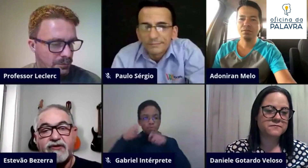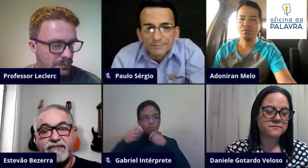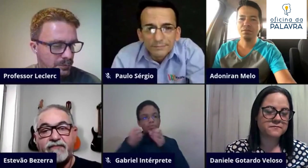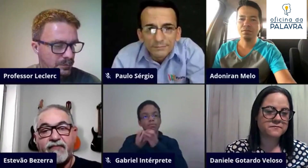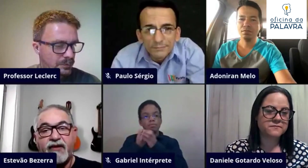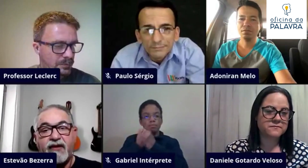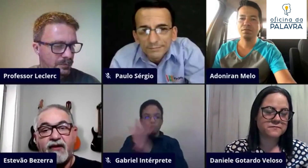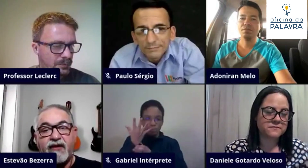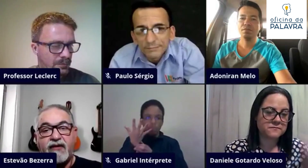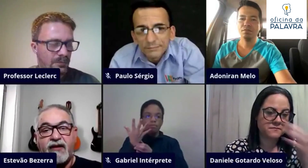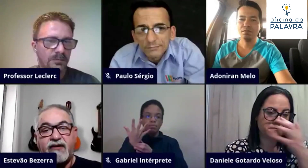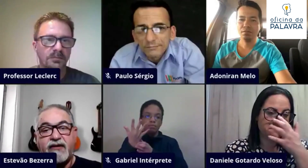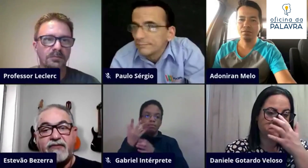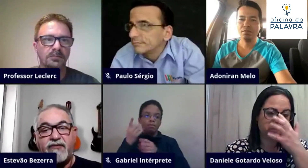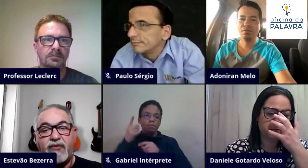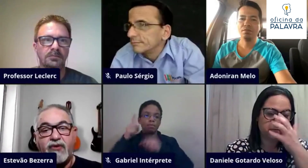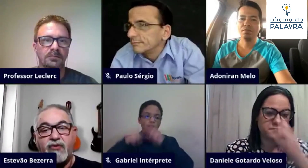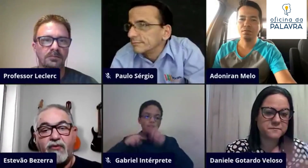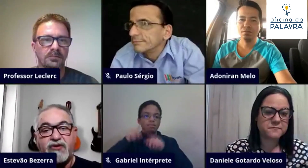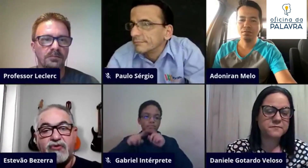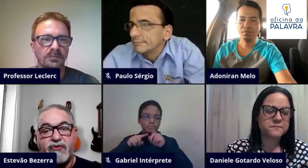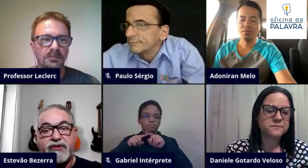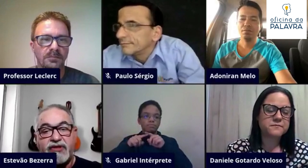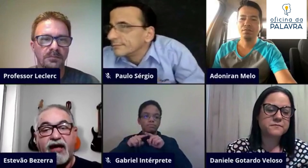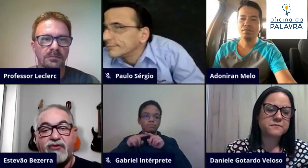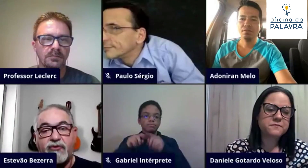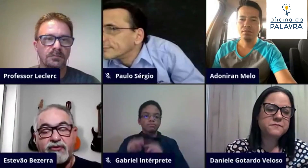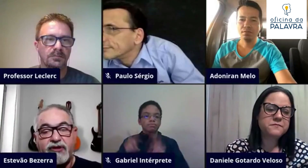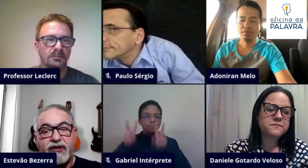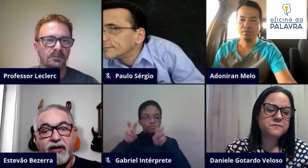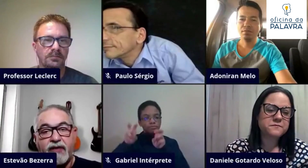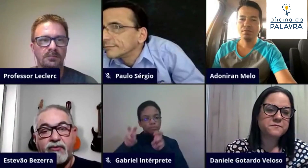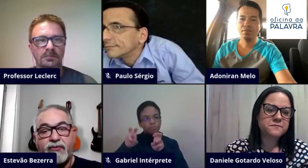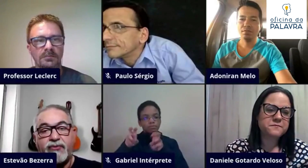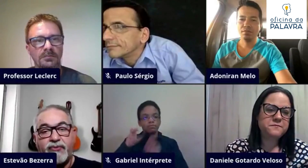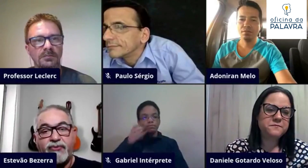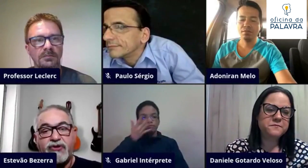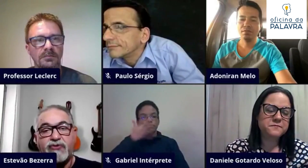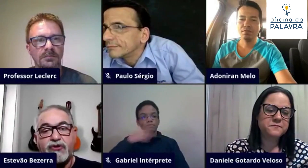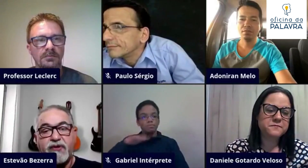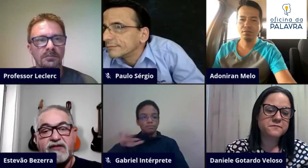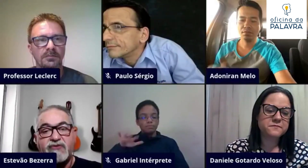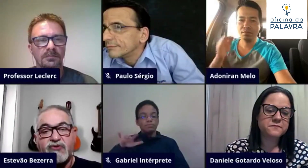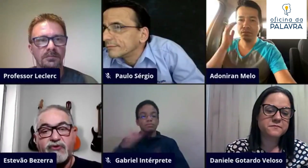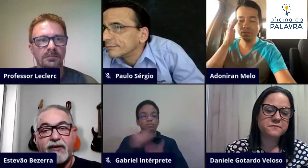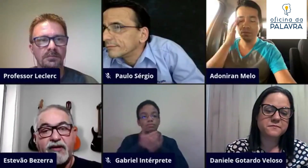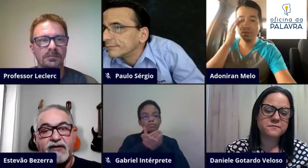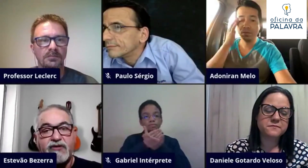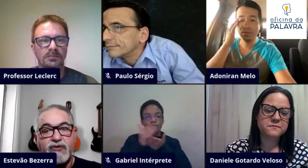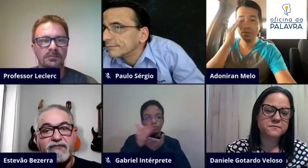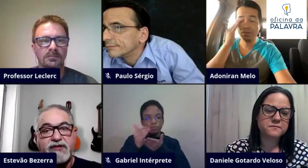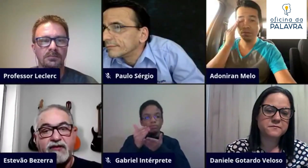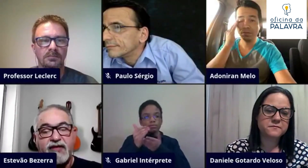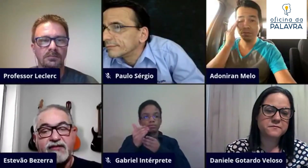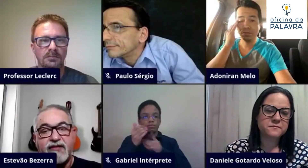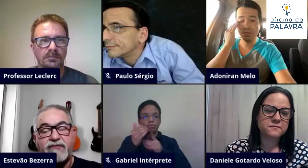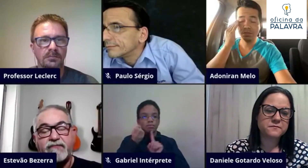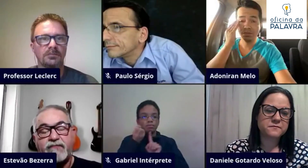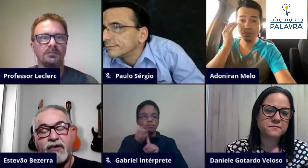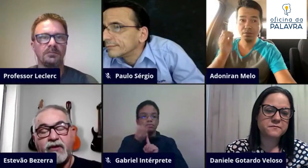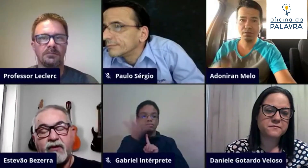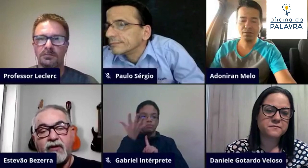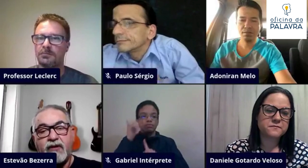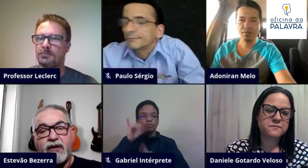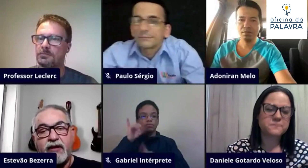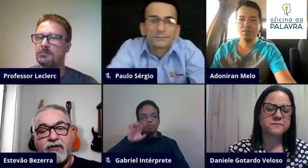essas histórias. E aí foi quando começou e startou, eu diria, o Instituto de Expressão Surda, a partir da sua